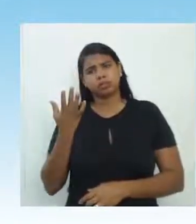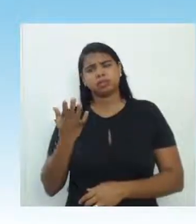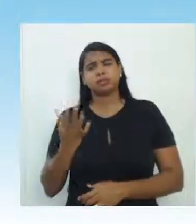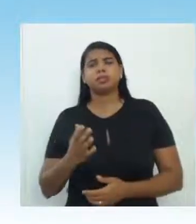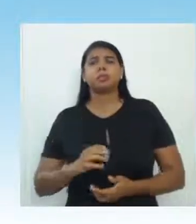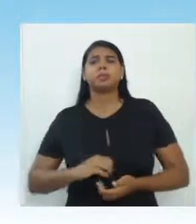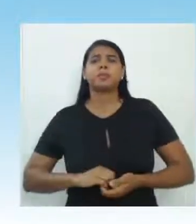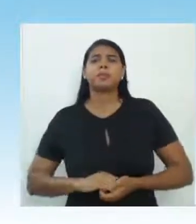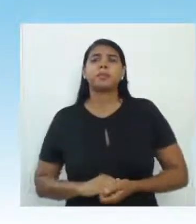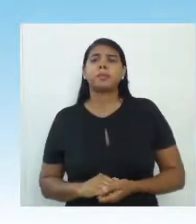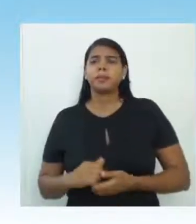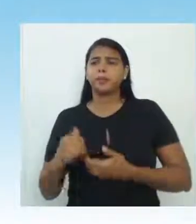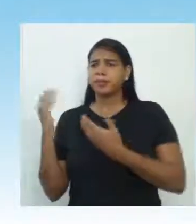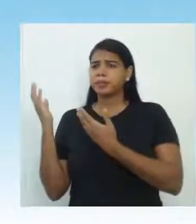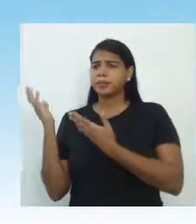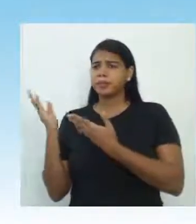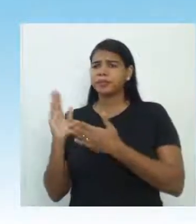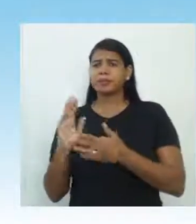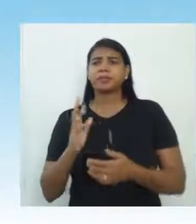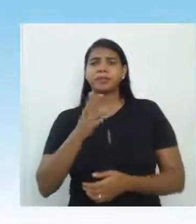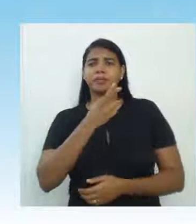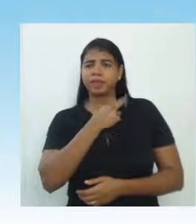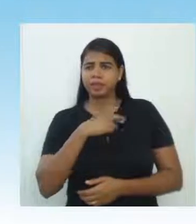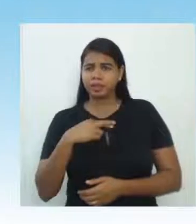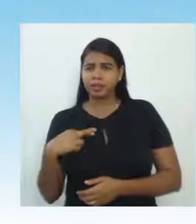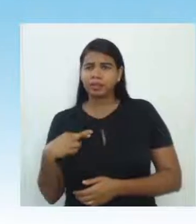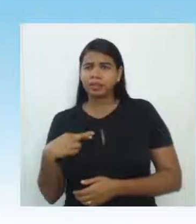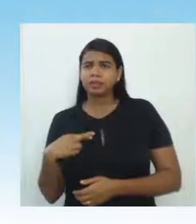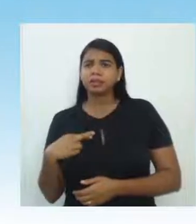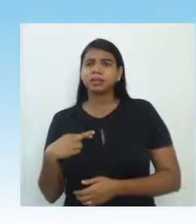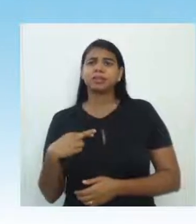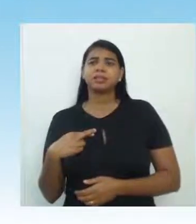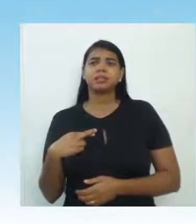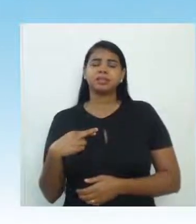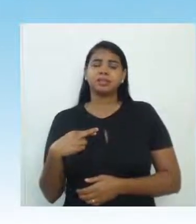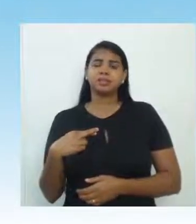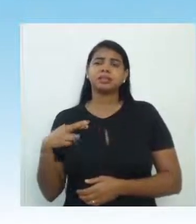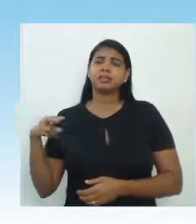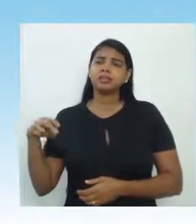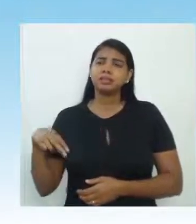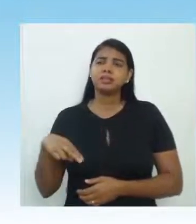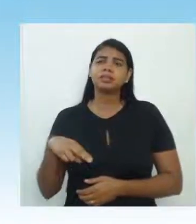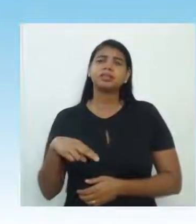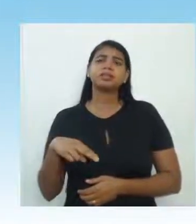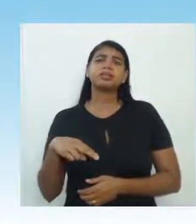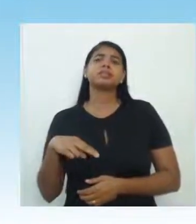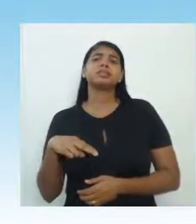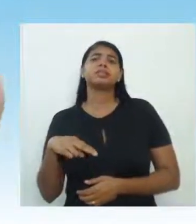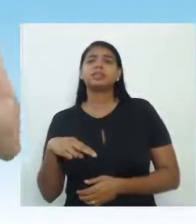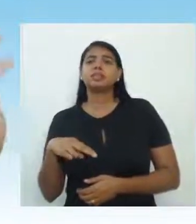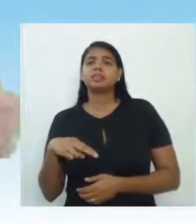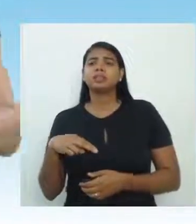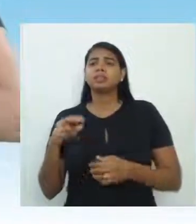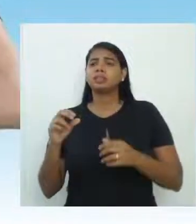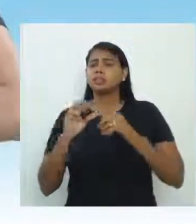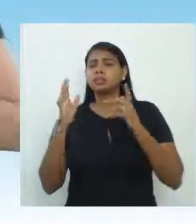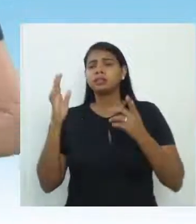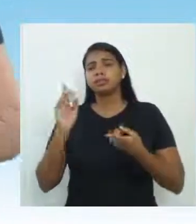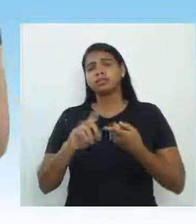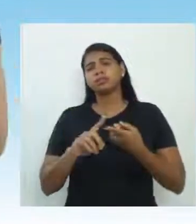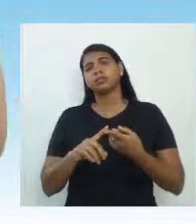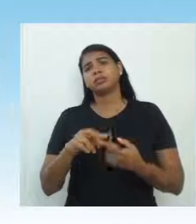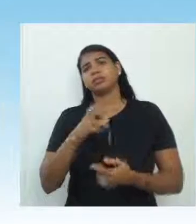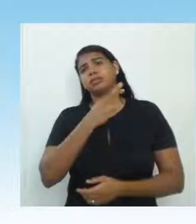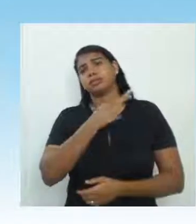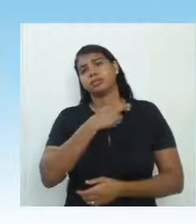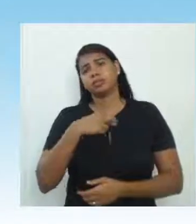gente que tem religião indo atacar pessoas ateias e vice-versa, gente ateia também discutindo. Olha,